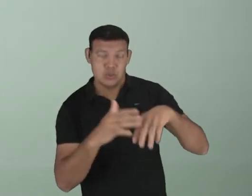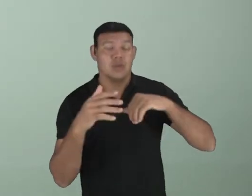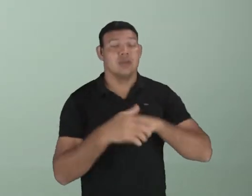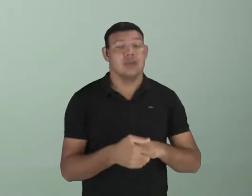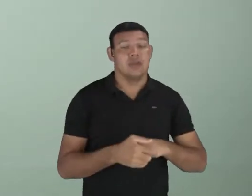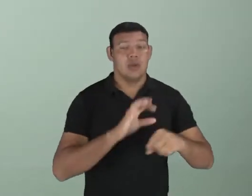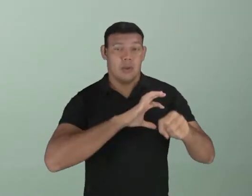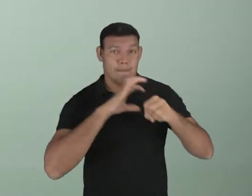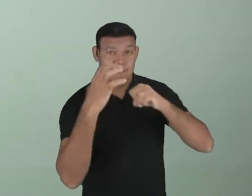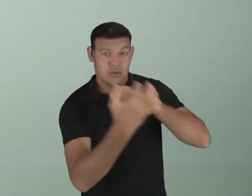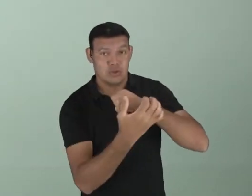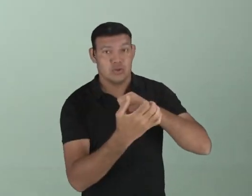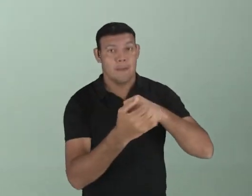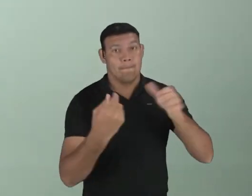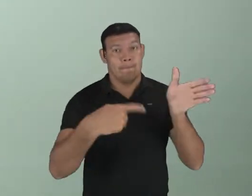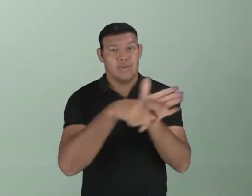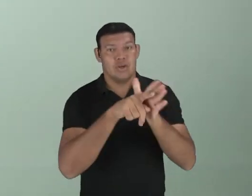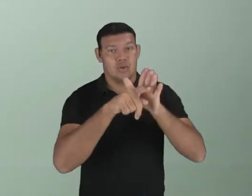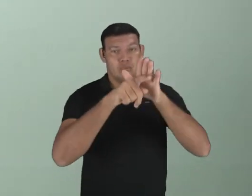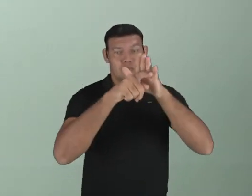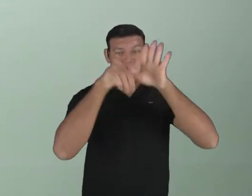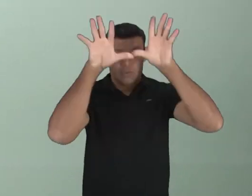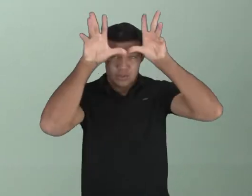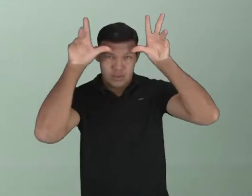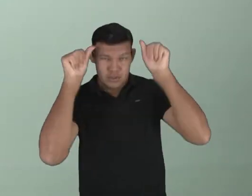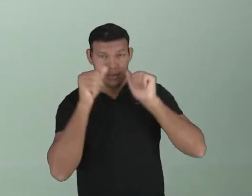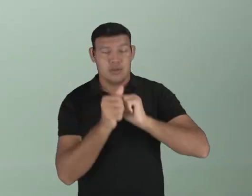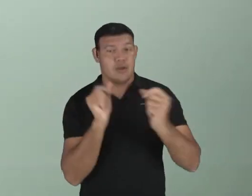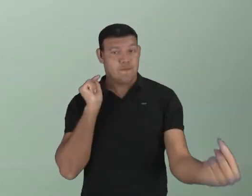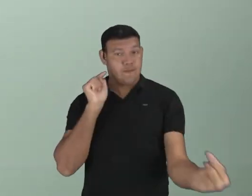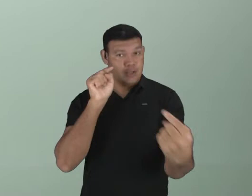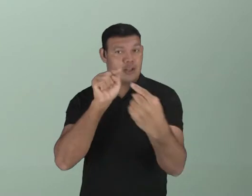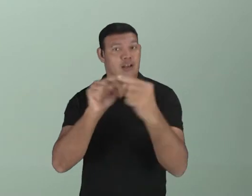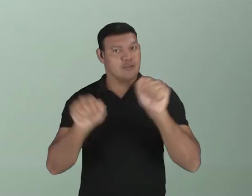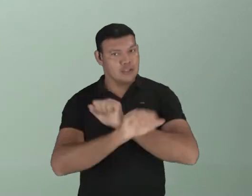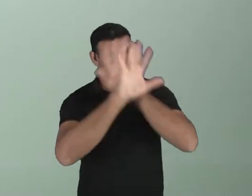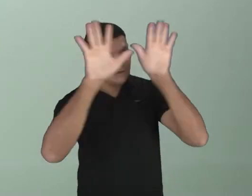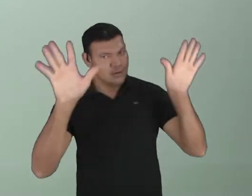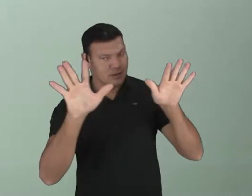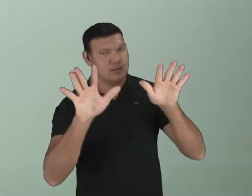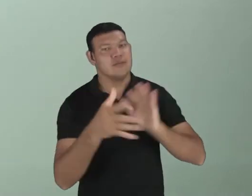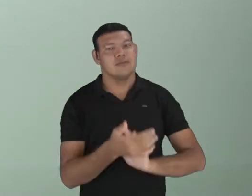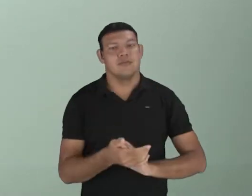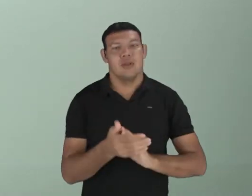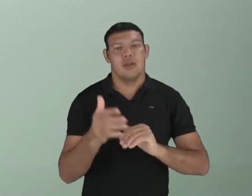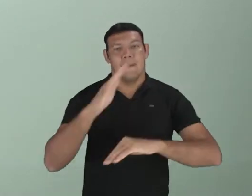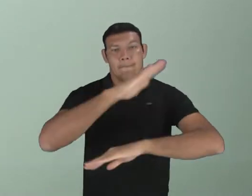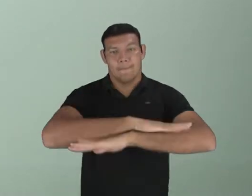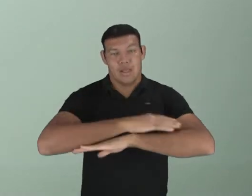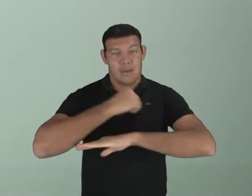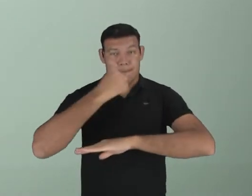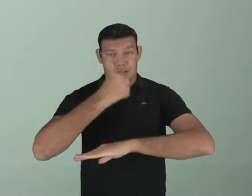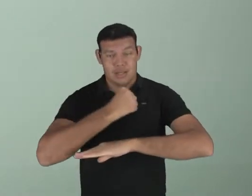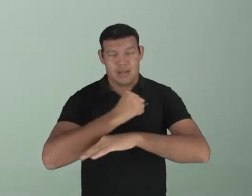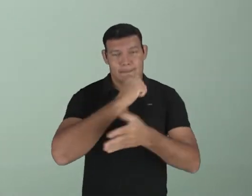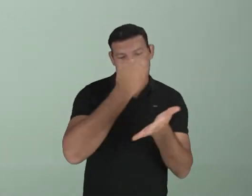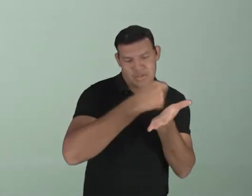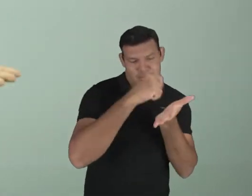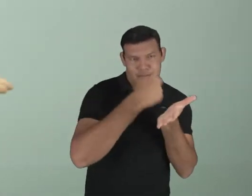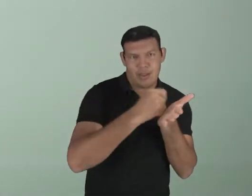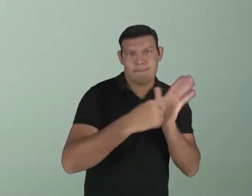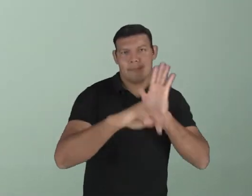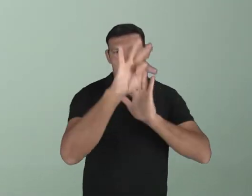E veja que ele traz muito bem essa finalidade. Percebam que o jornalista, aquele que escreveu o texto, ele se